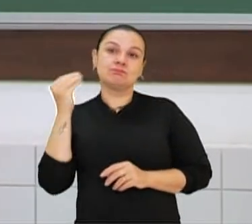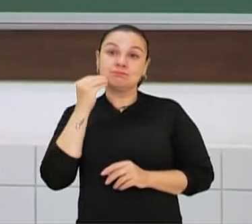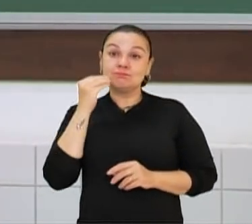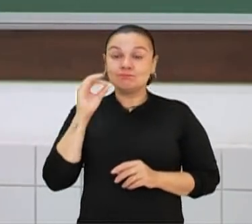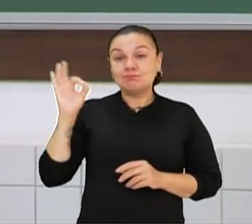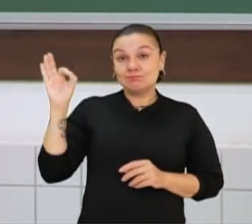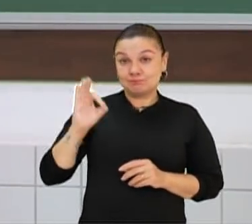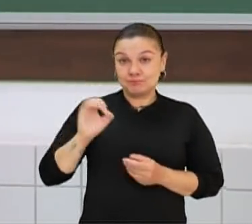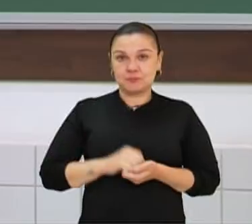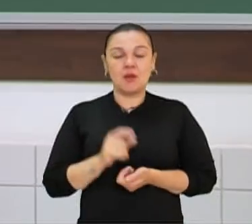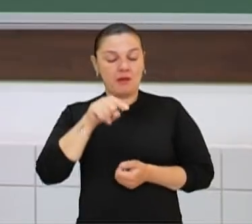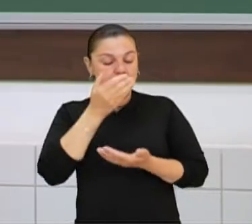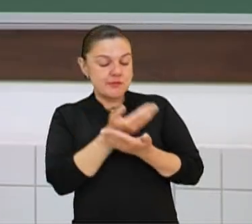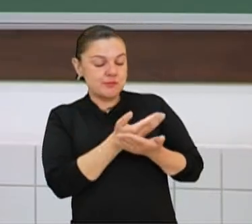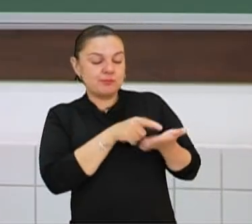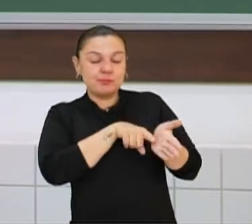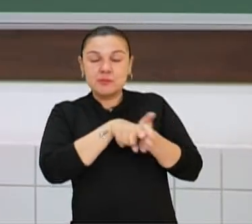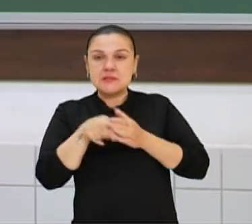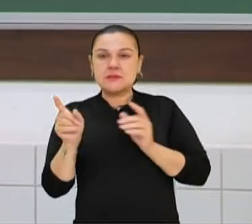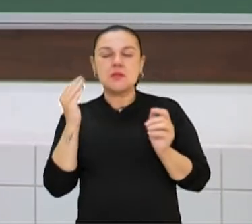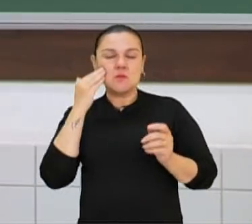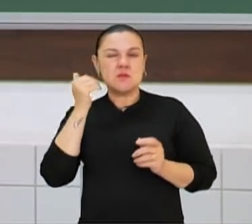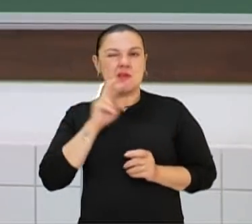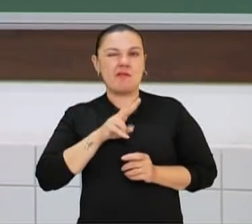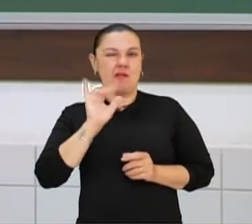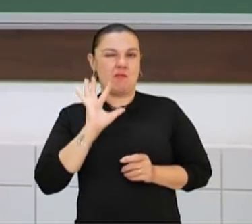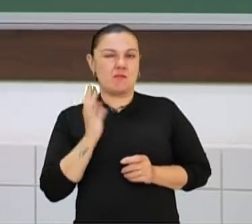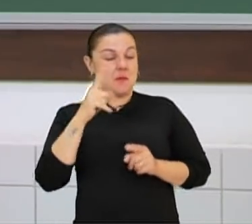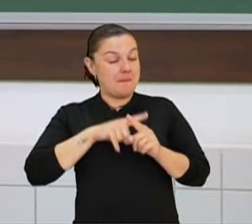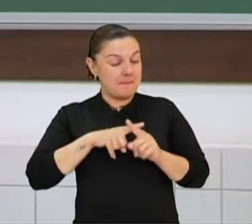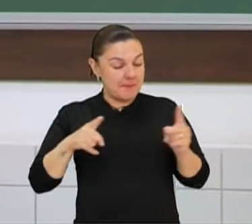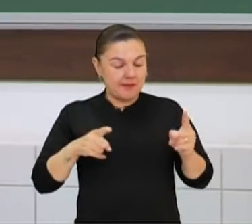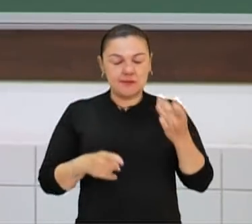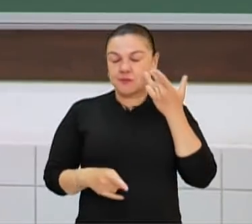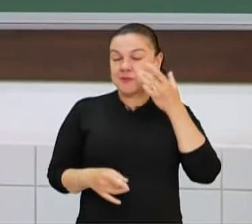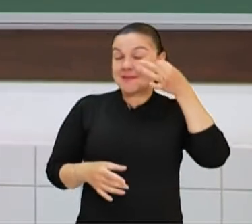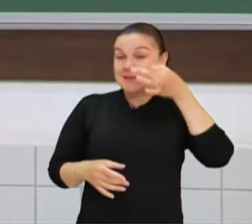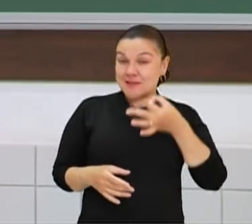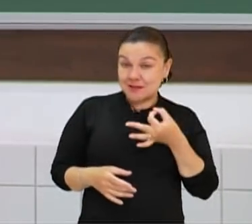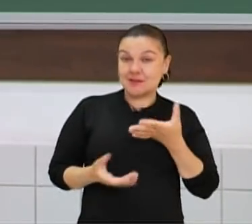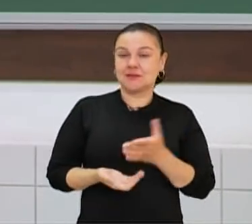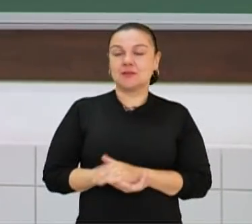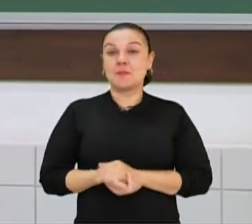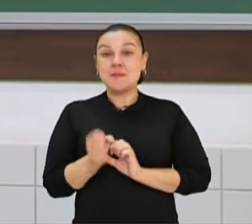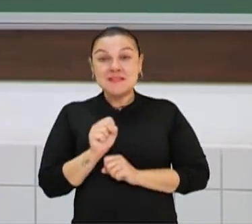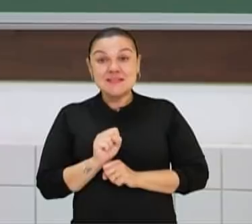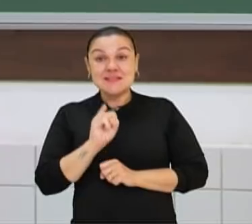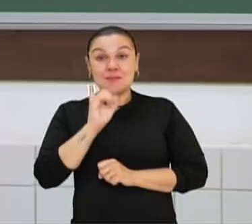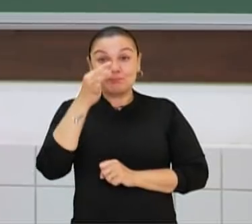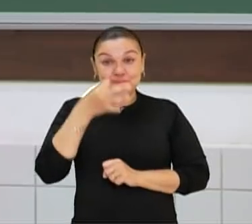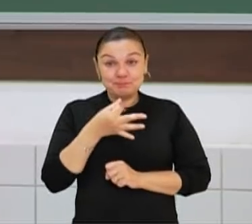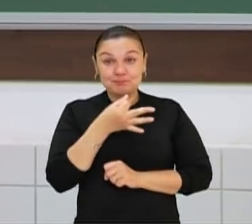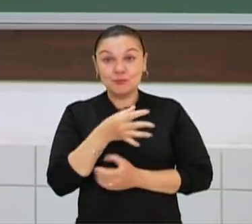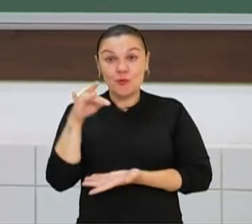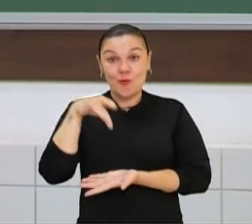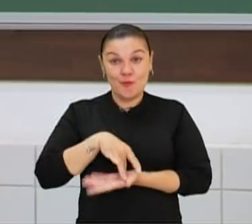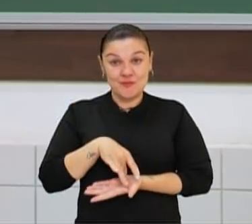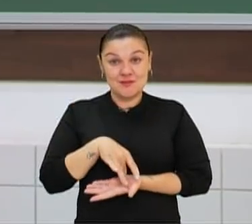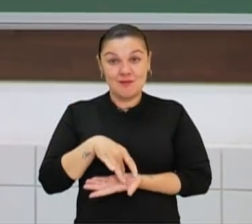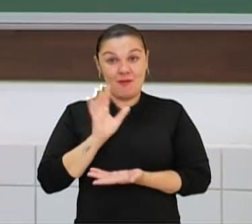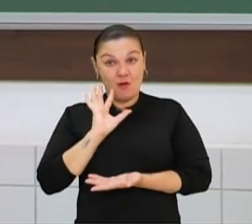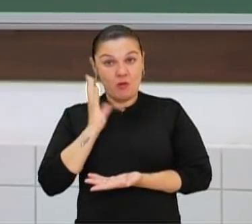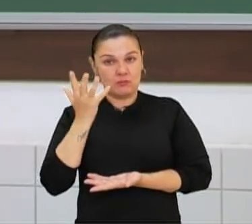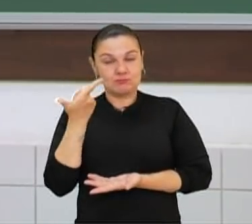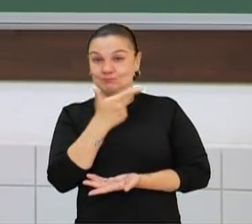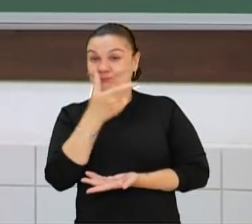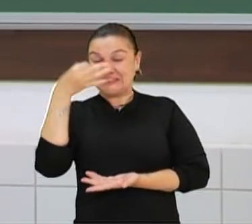é esse estudo. Eu sei o que vai acontecer, só que eu não sei exatamente se realmente aquilo vai acontecer, eu não tenho